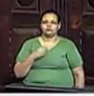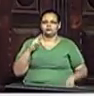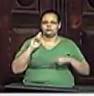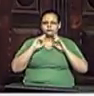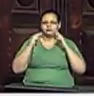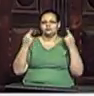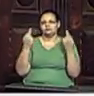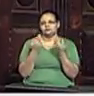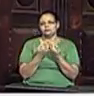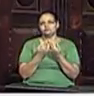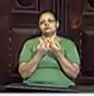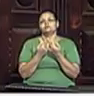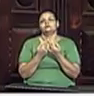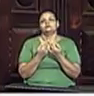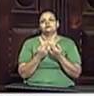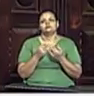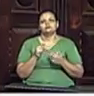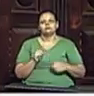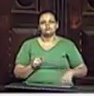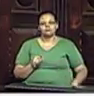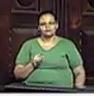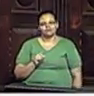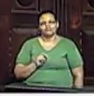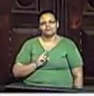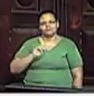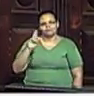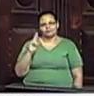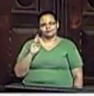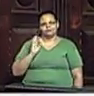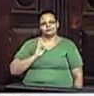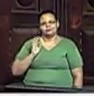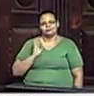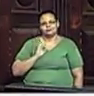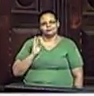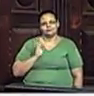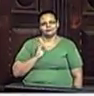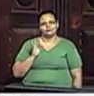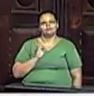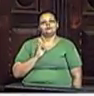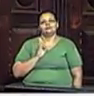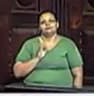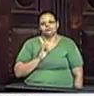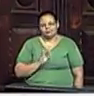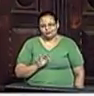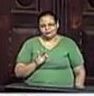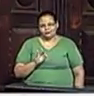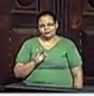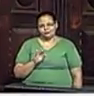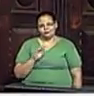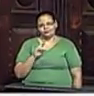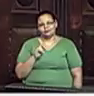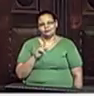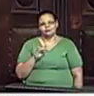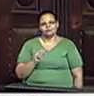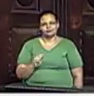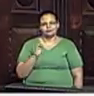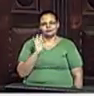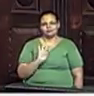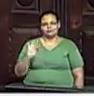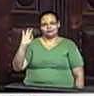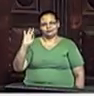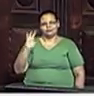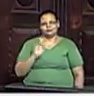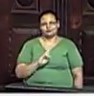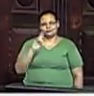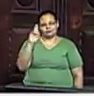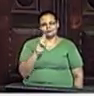reunião o superintendente da Polícia Rodoviária Federal e um representante do Ministério da Justiça, da Secretaria